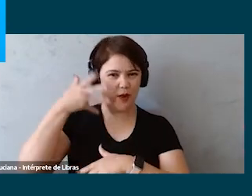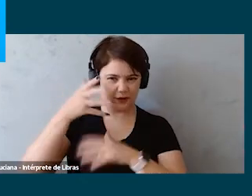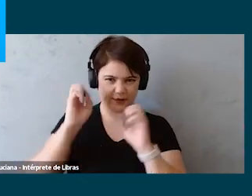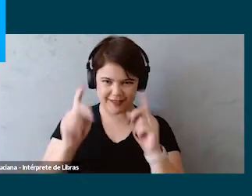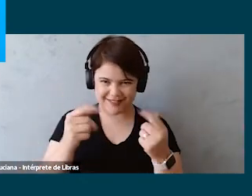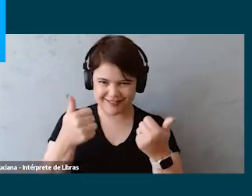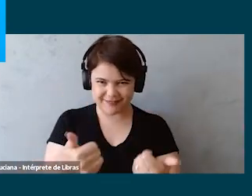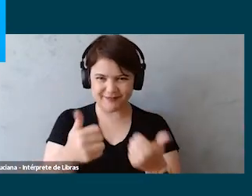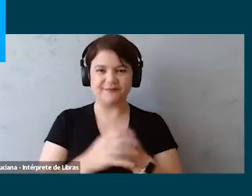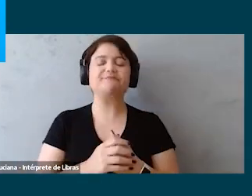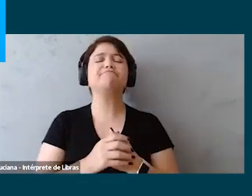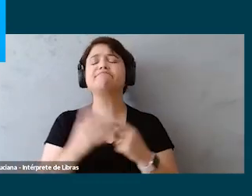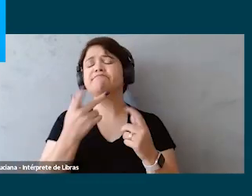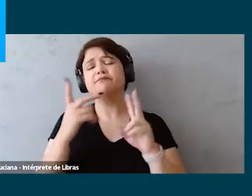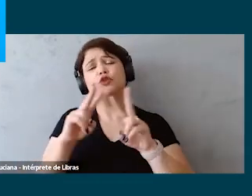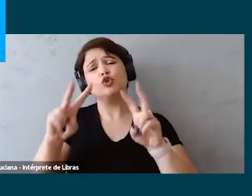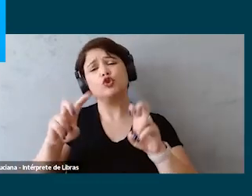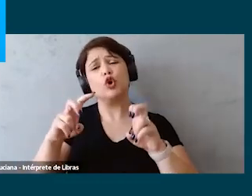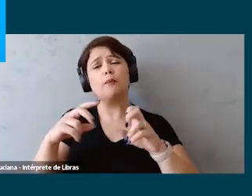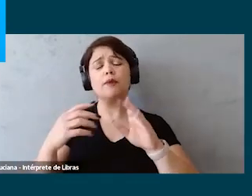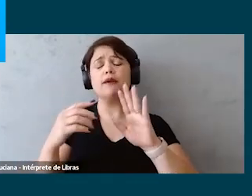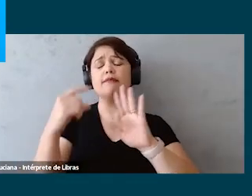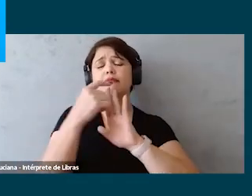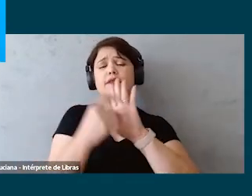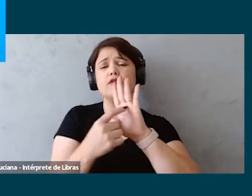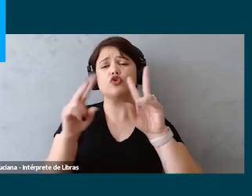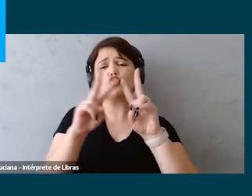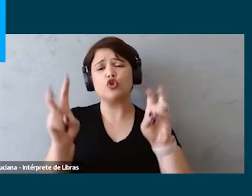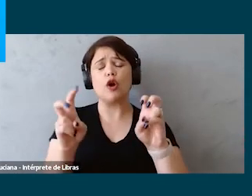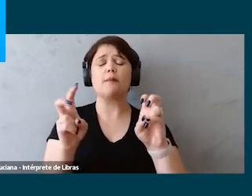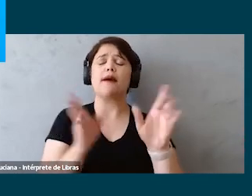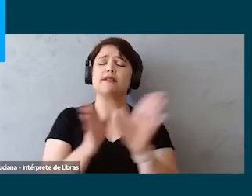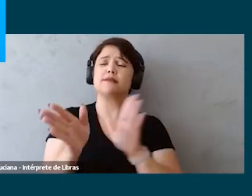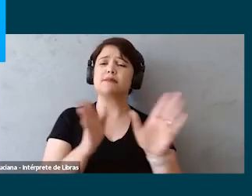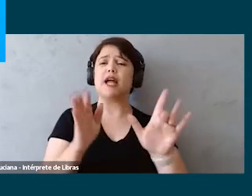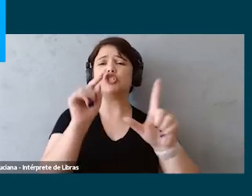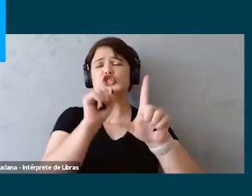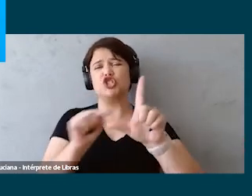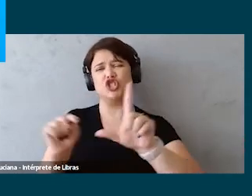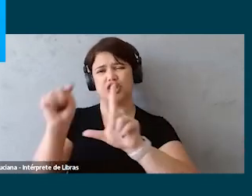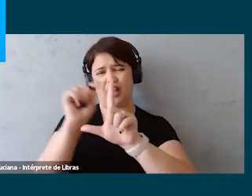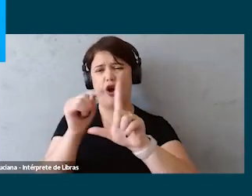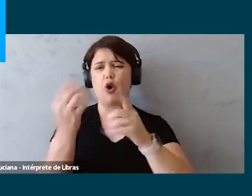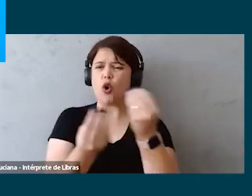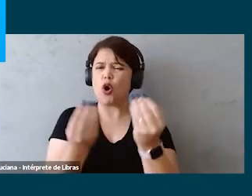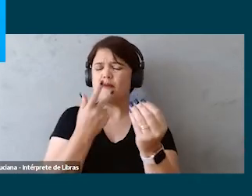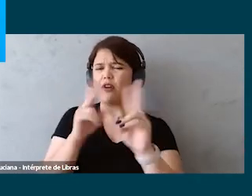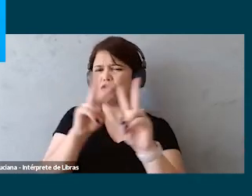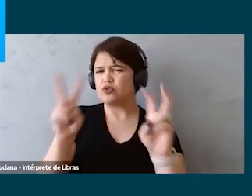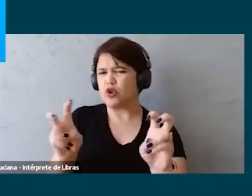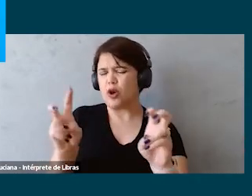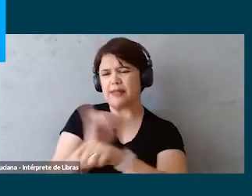a próxima palestra, tá? Em relação ao desenvolvimento, a acessibilidade digital está ligada somente com a camada